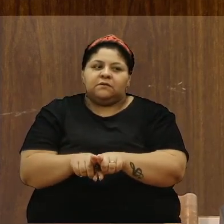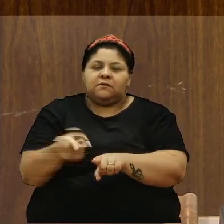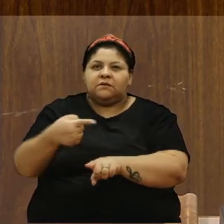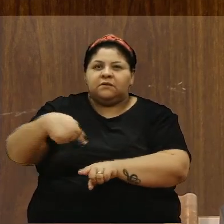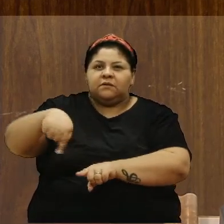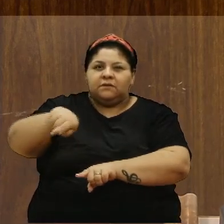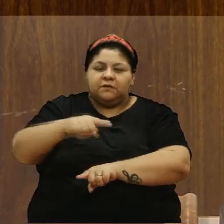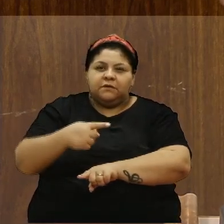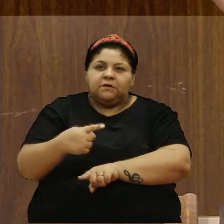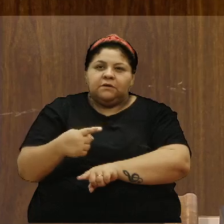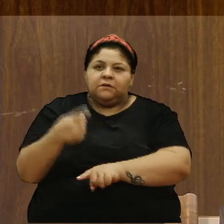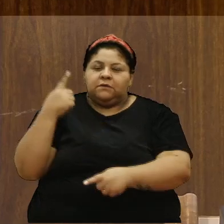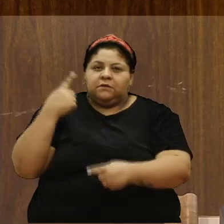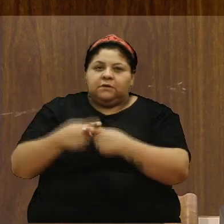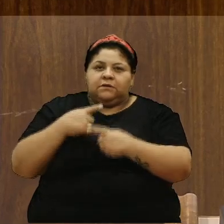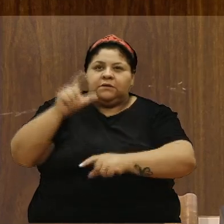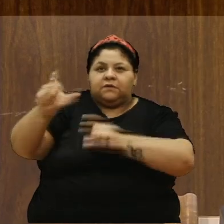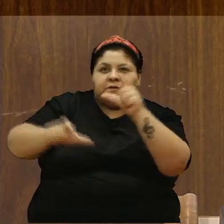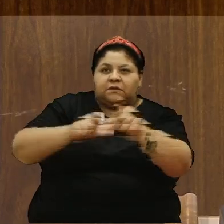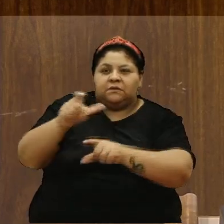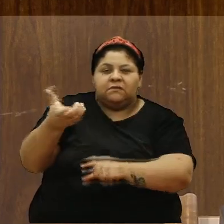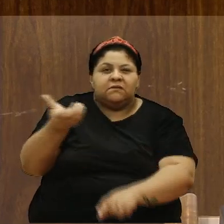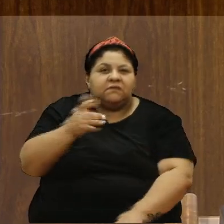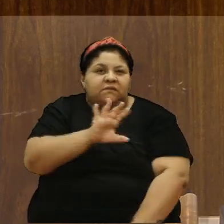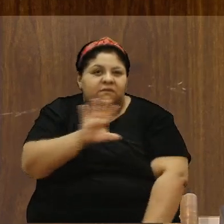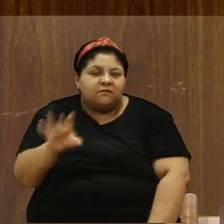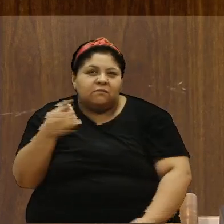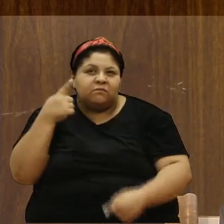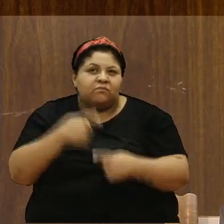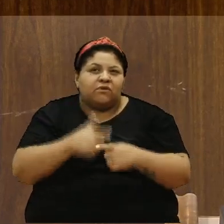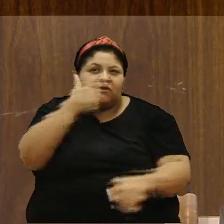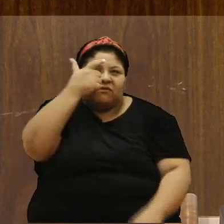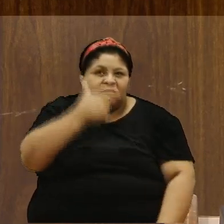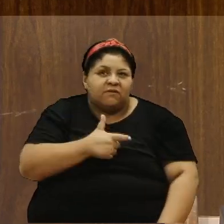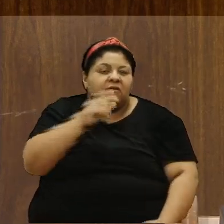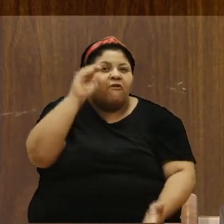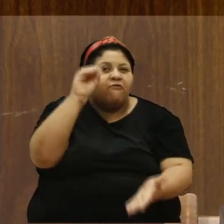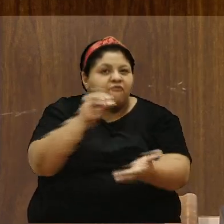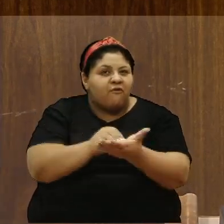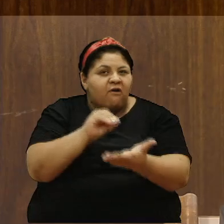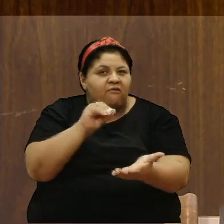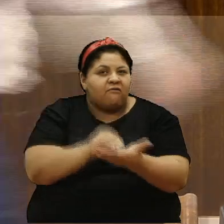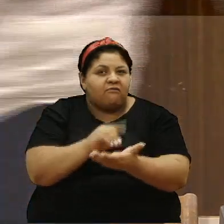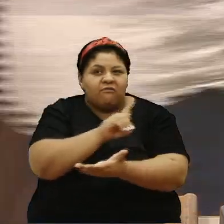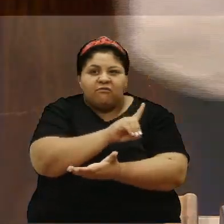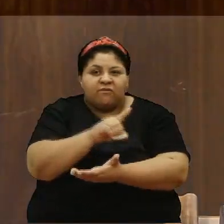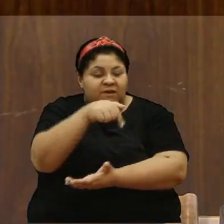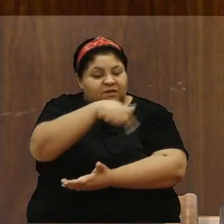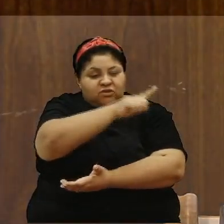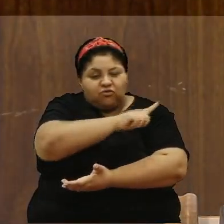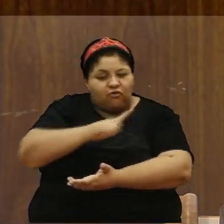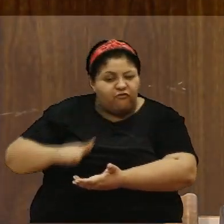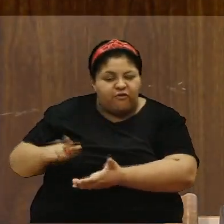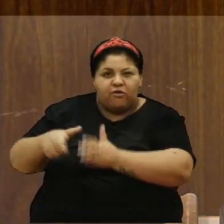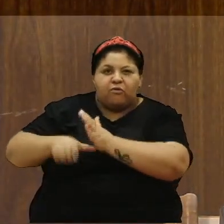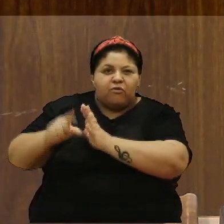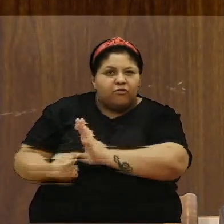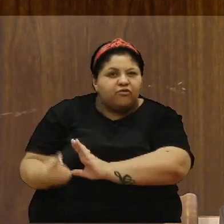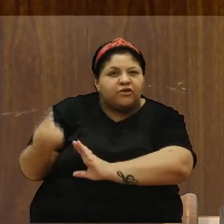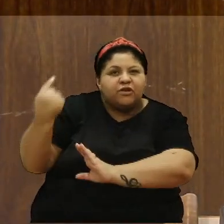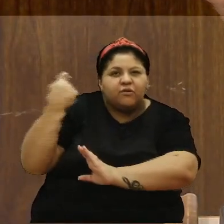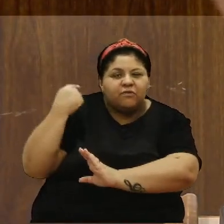é porque as pessoas não queiram, é porque eu acho que é isso, falta, e não é desse governo, não é do anterior, é